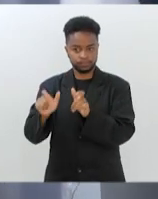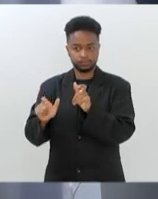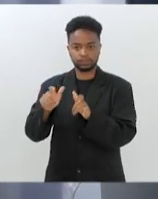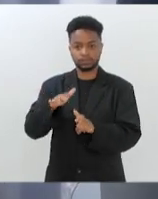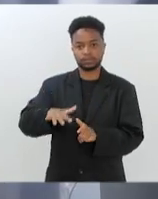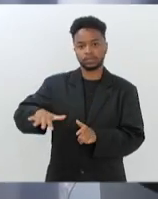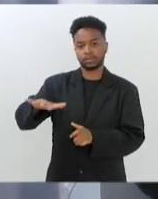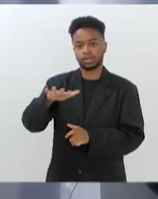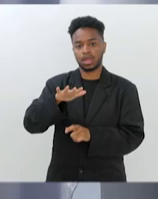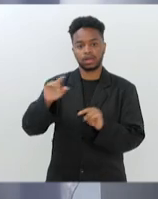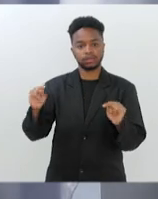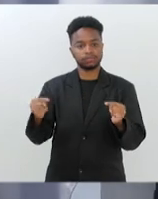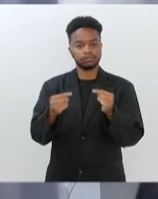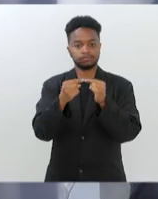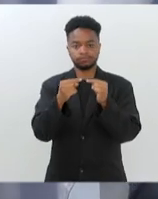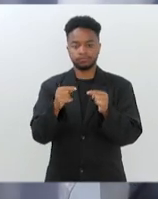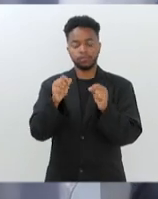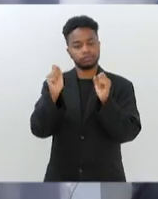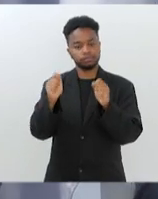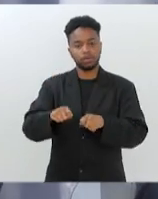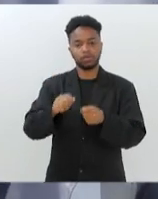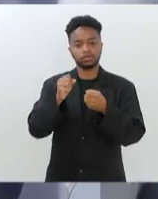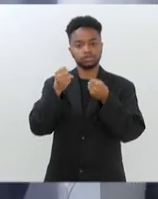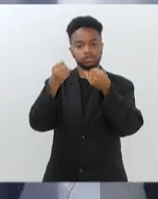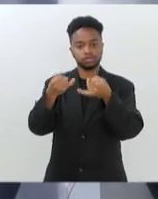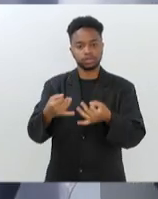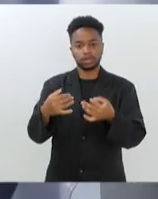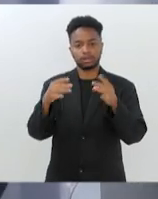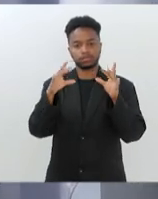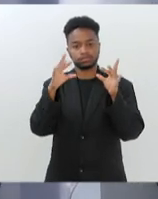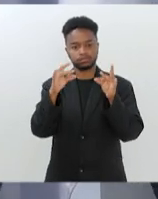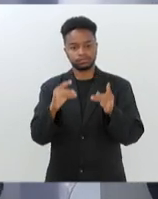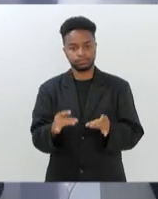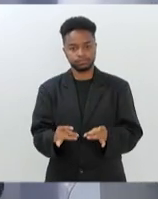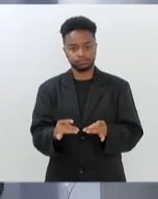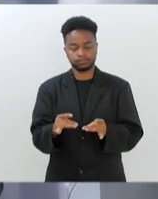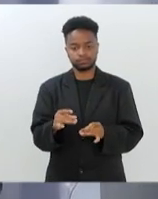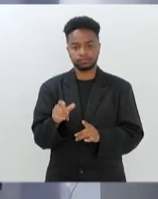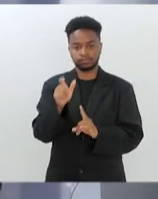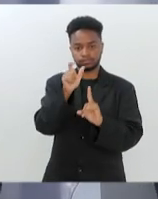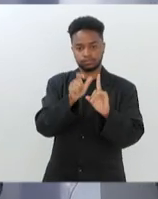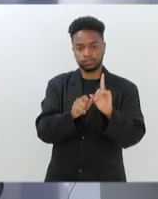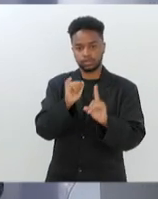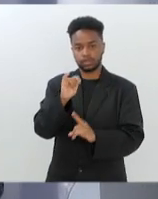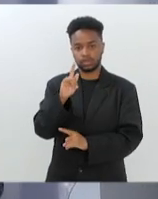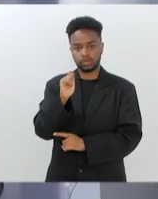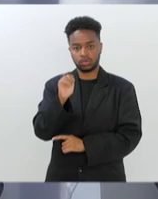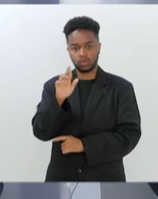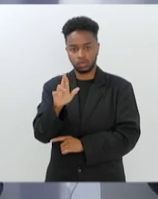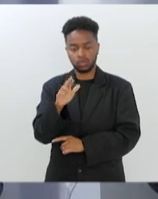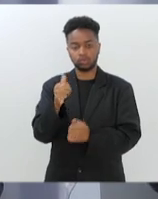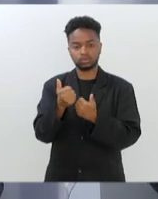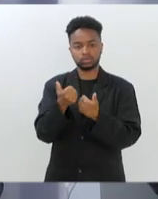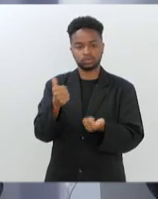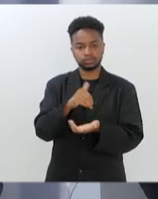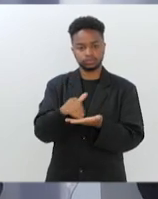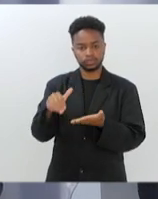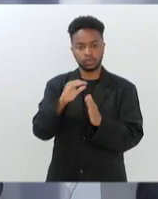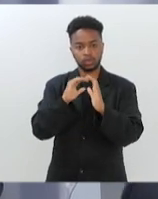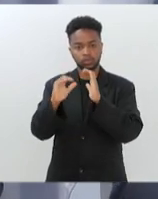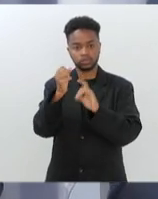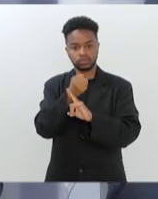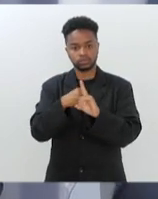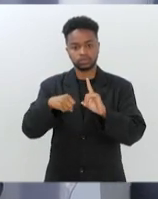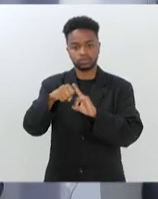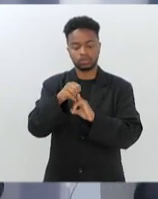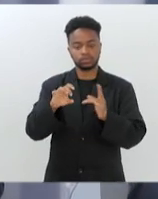áreas pertinentes que podem dar os devidos esclarecimentos senr Igor Marques subsecretário de comunicação social